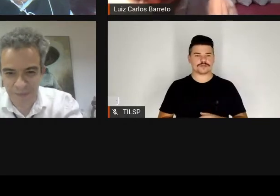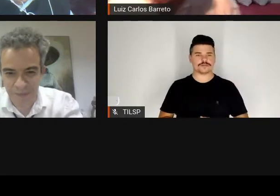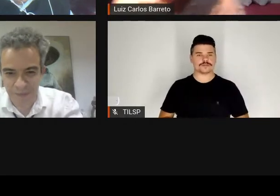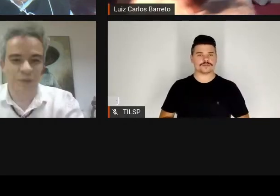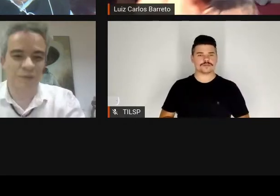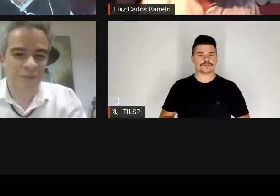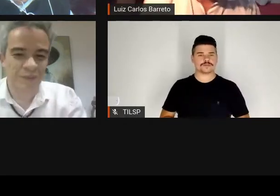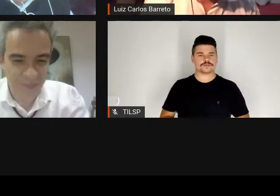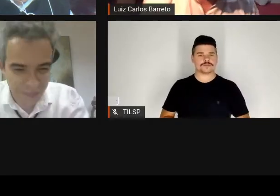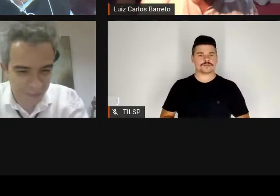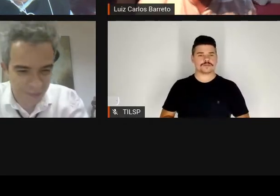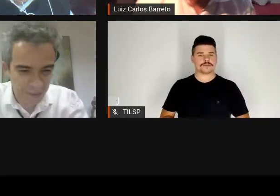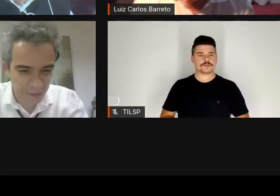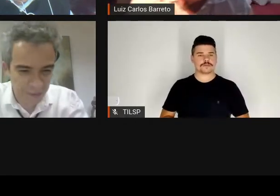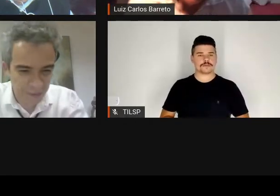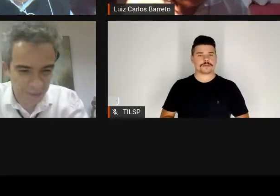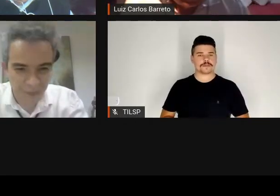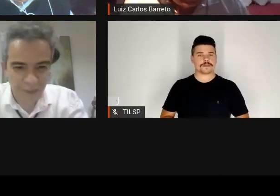Perfeito. Bom,